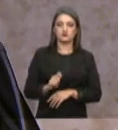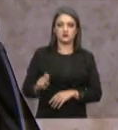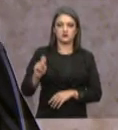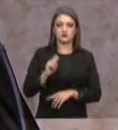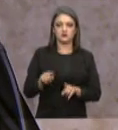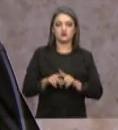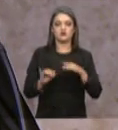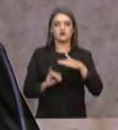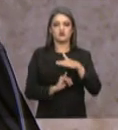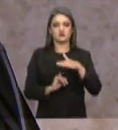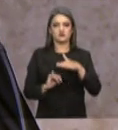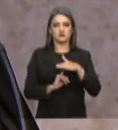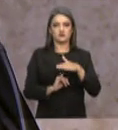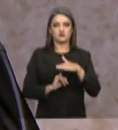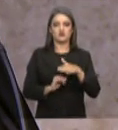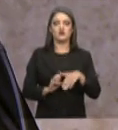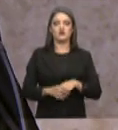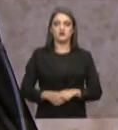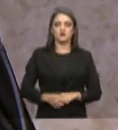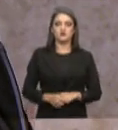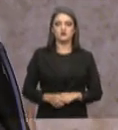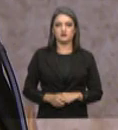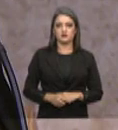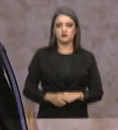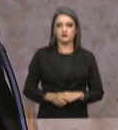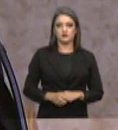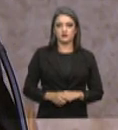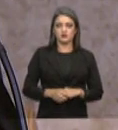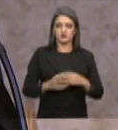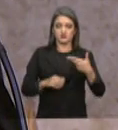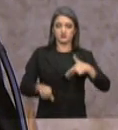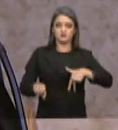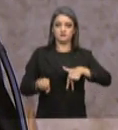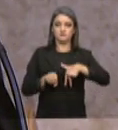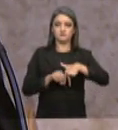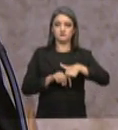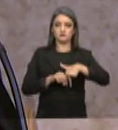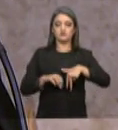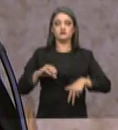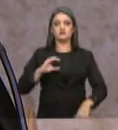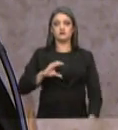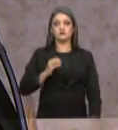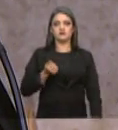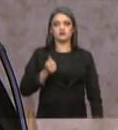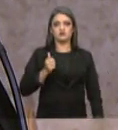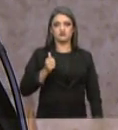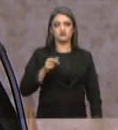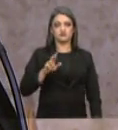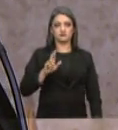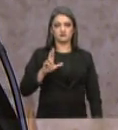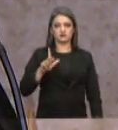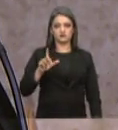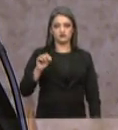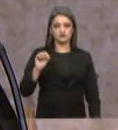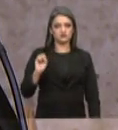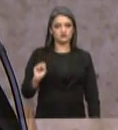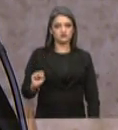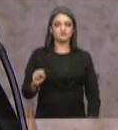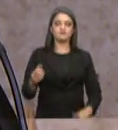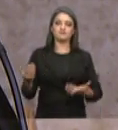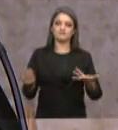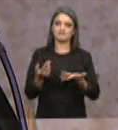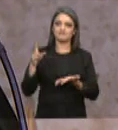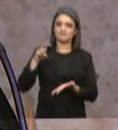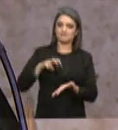institutos presentes Embaixador Carlos Henrique Cardim que nos brindou hoje